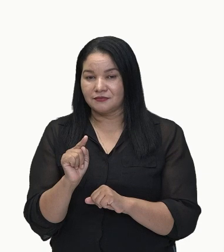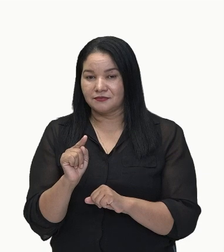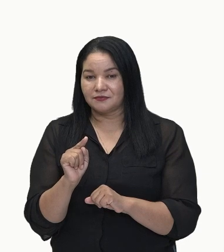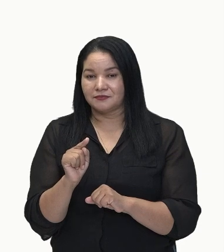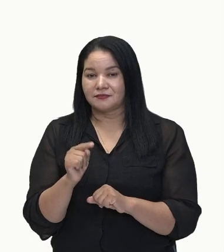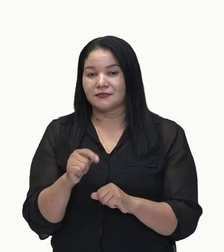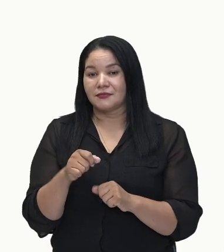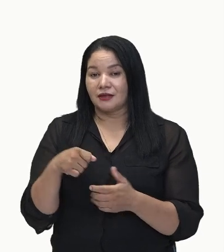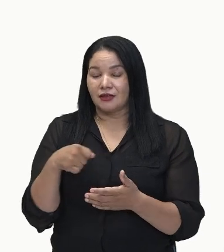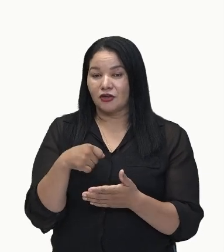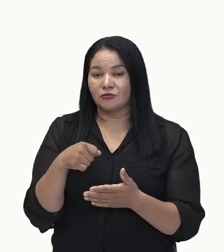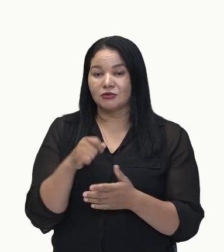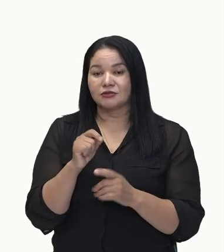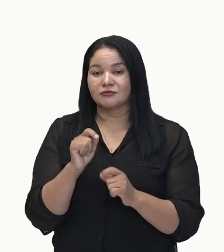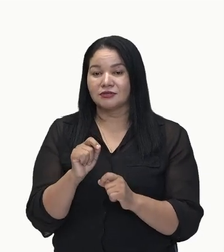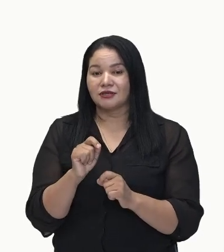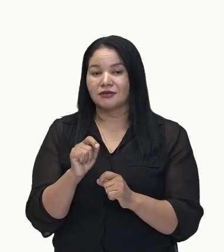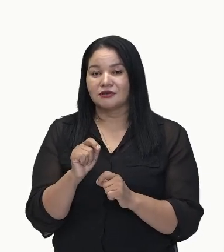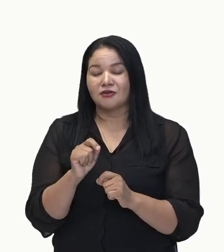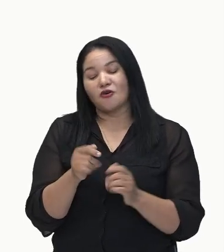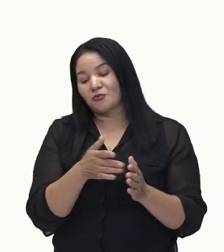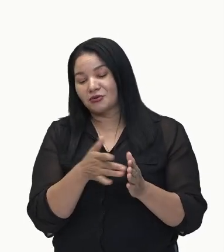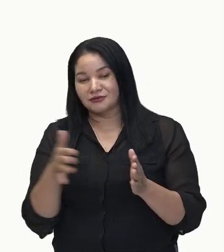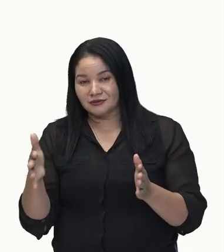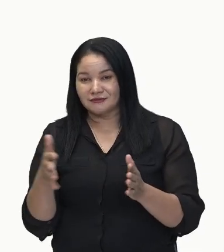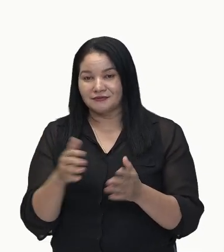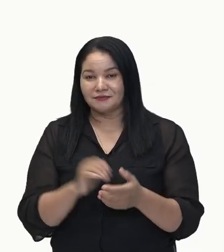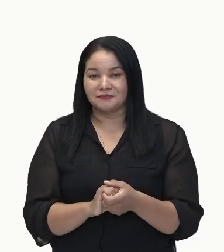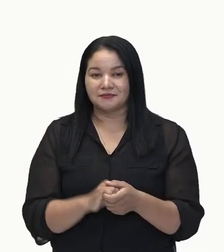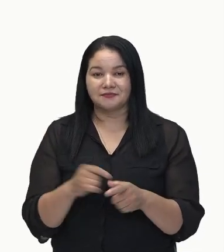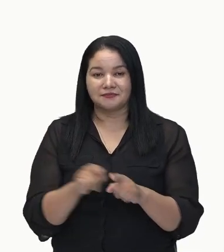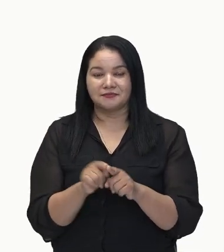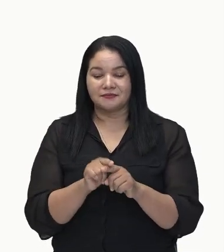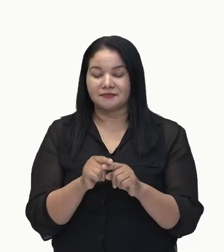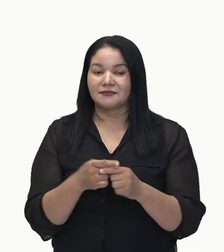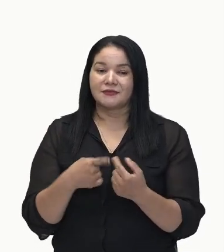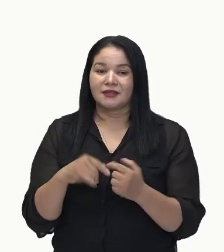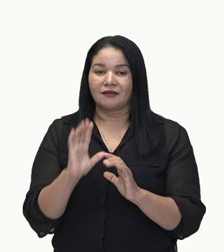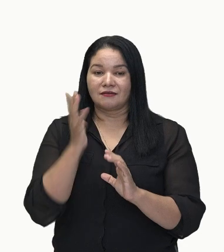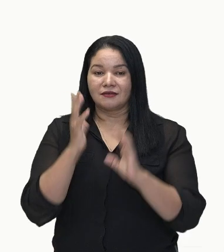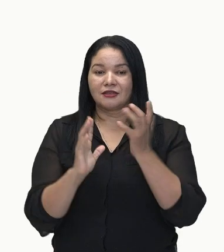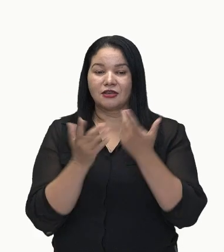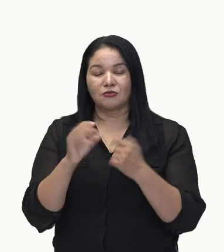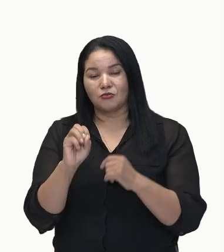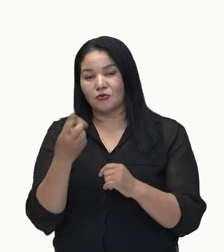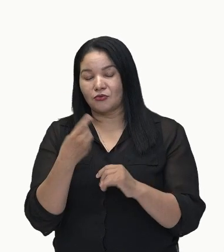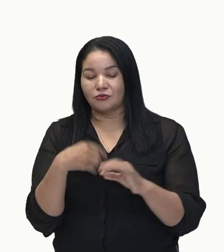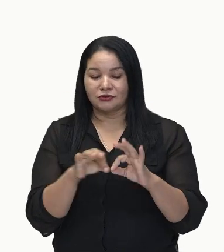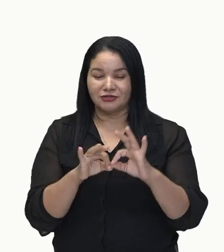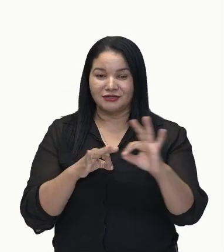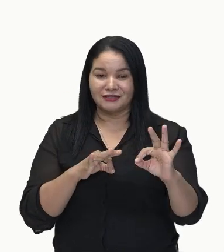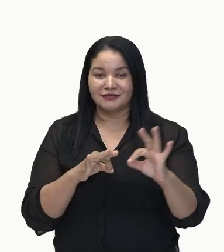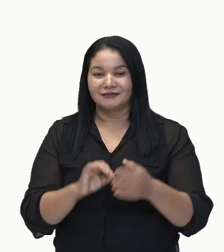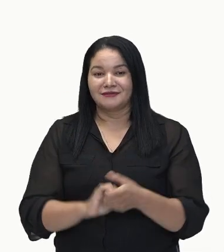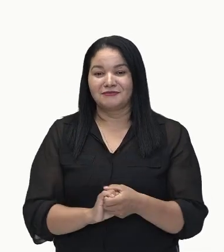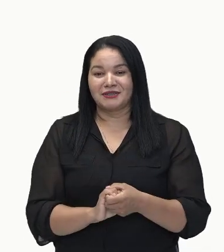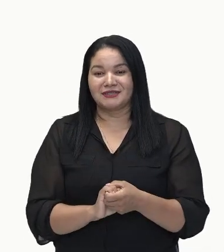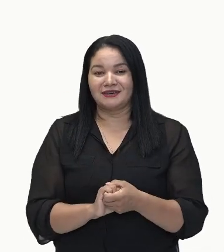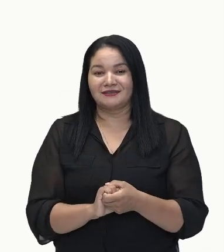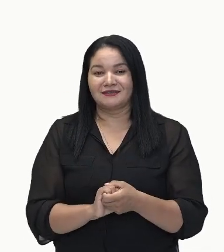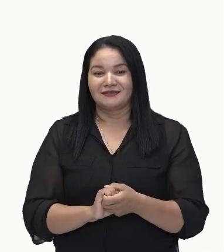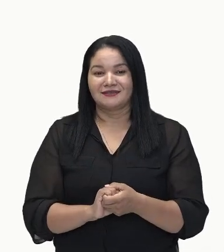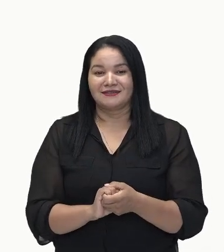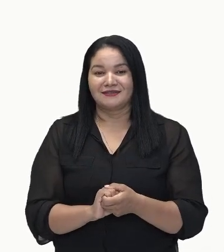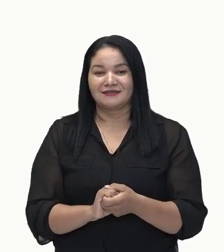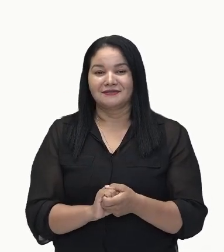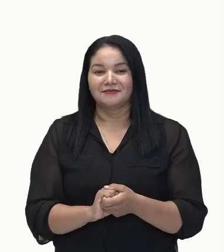passar, indicando tempo ou distância, tá? O verbo haver indicando aqui essa informação que nós trouxemos